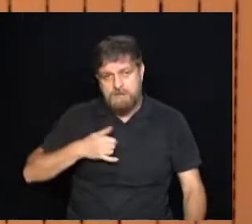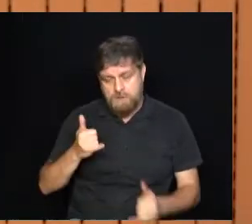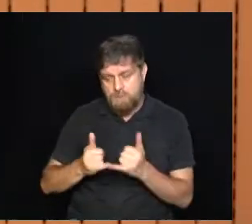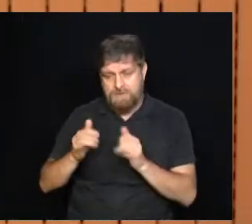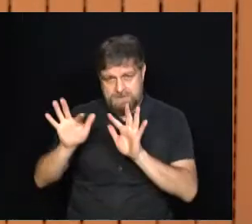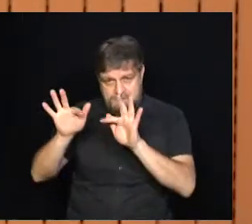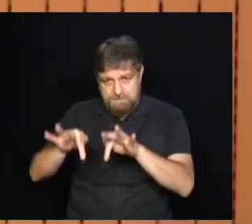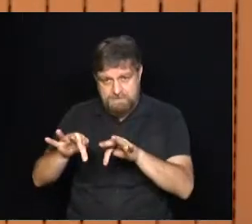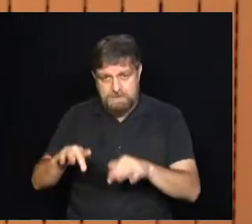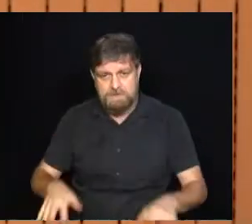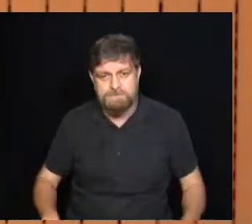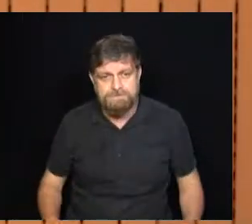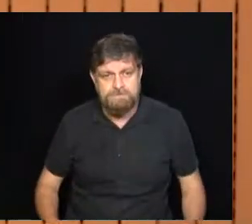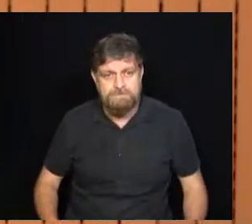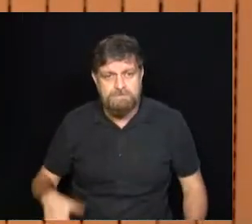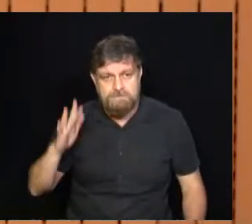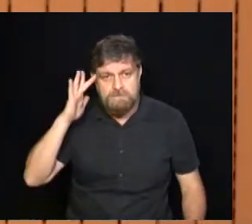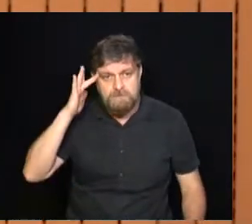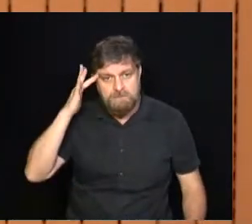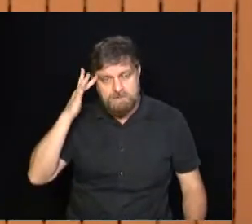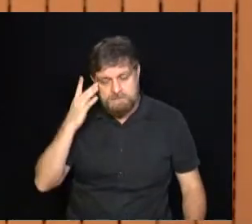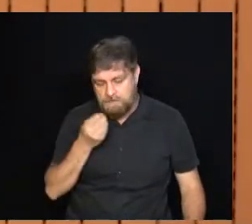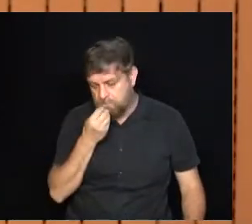já acho que deu.